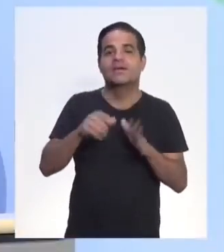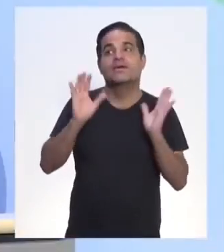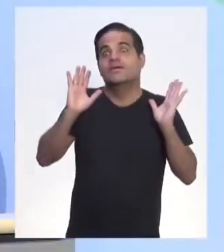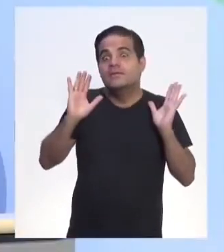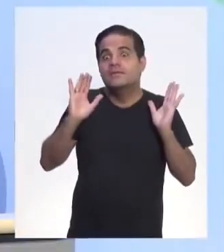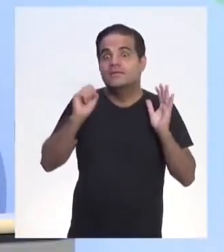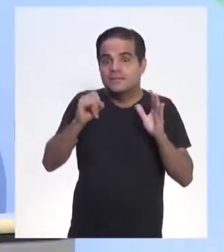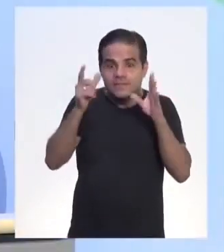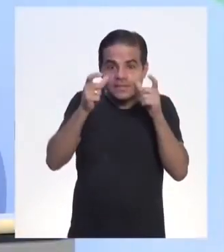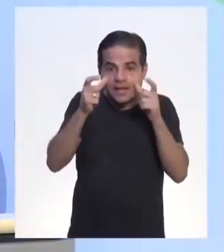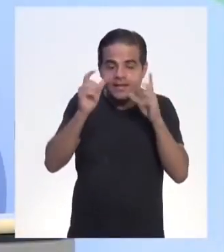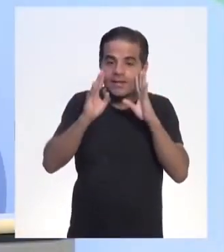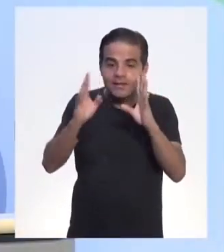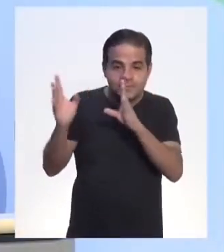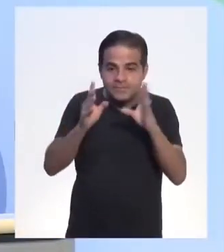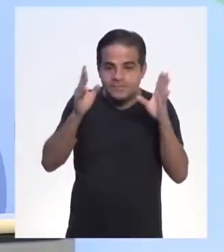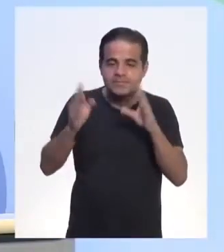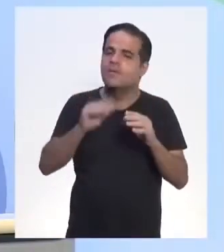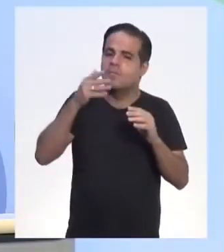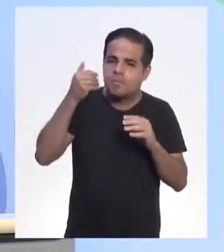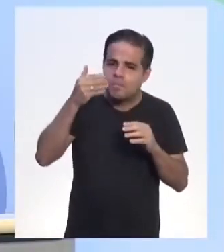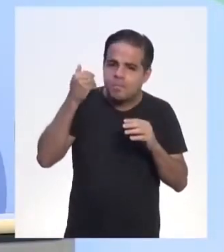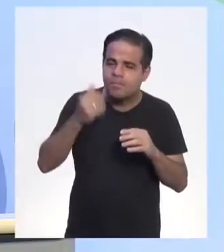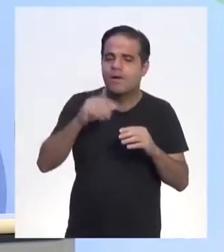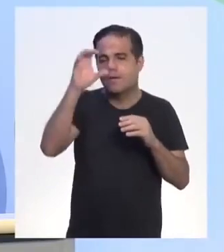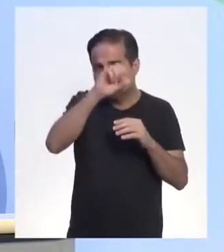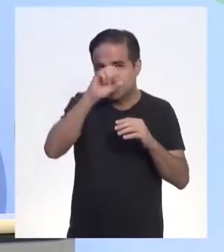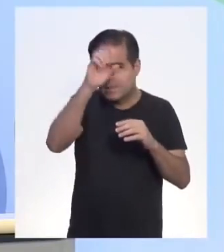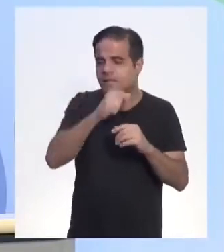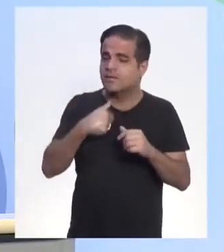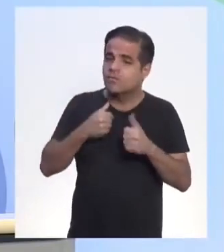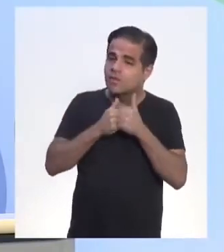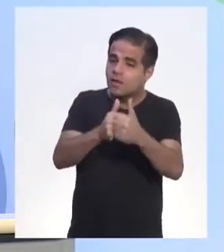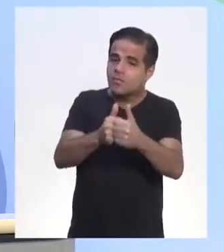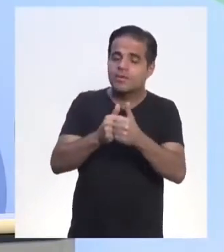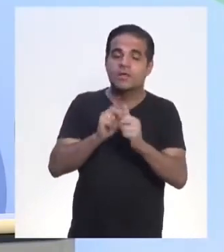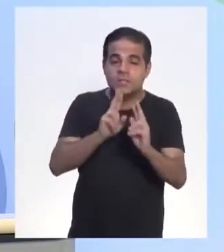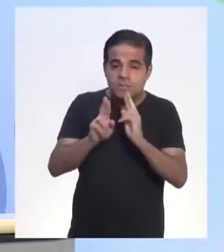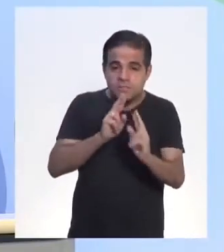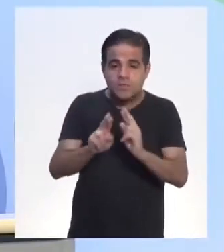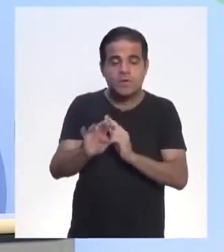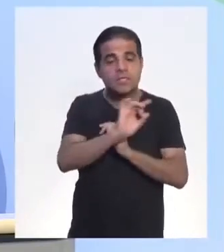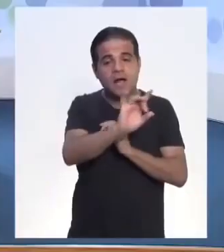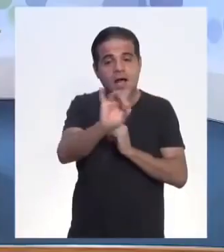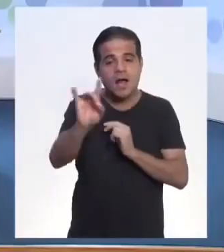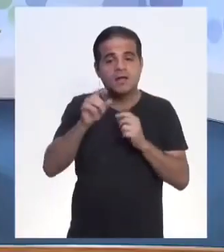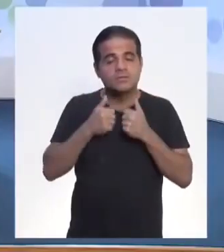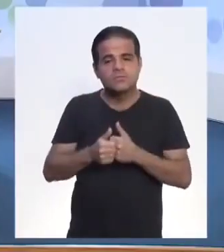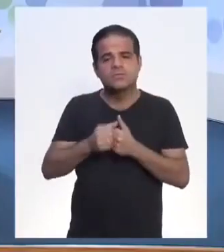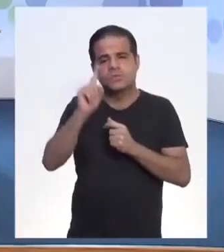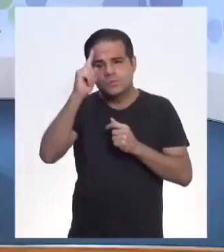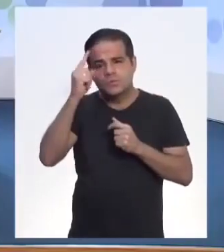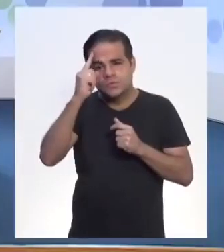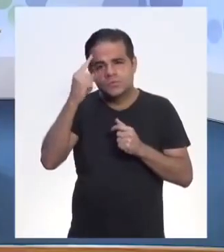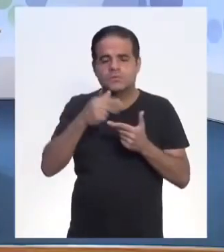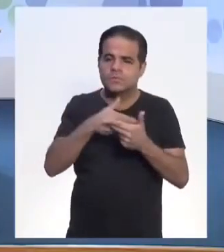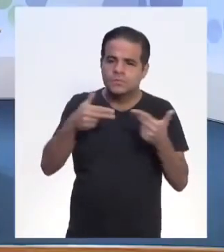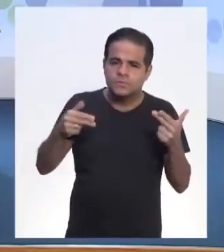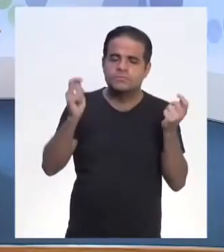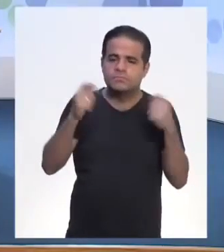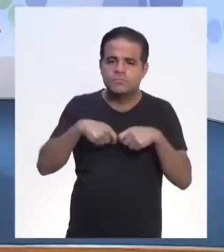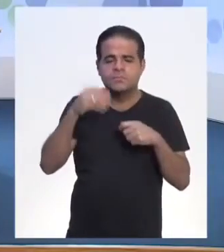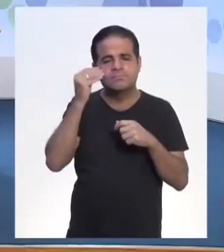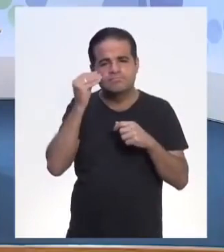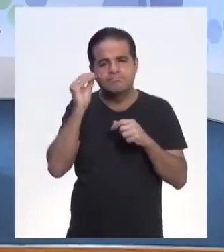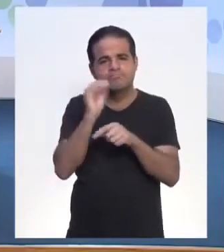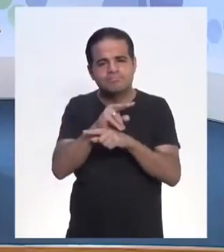tira proveito desse contexto e eu estarei aqui, então, acompanhando as respostas de vocês, as dúvidas, para a gente poder tentar tornar